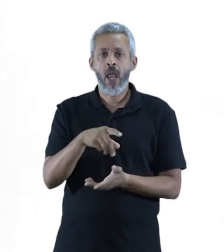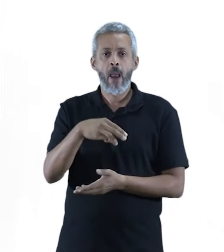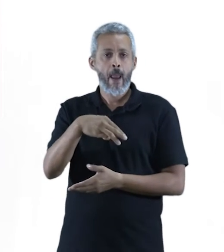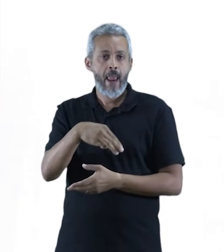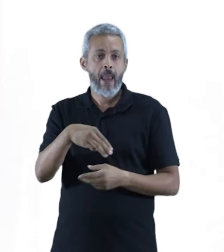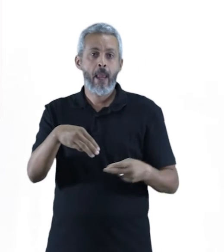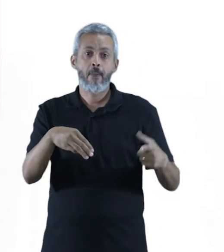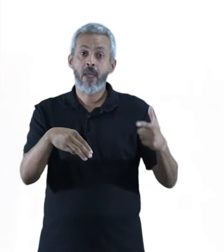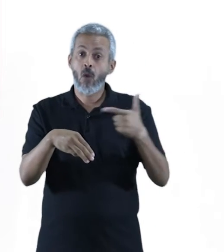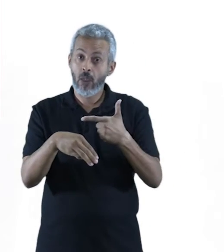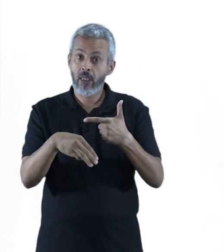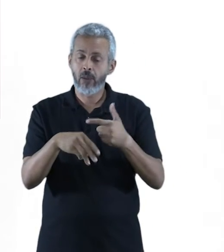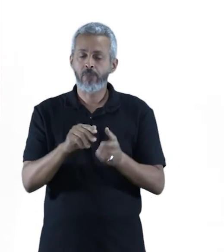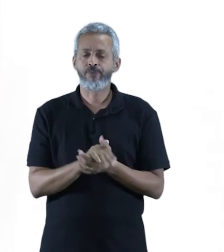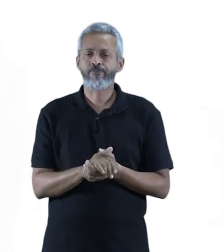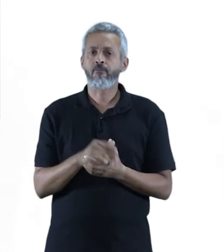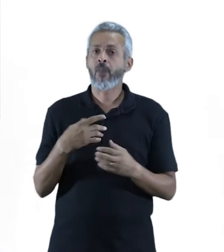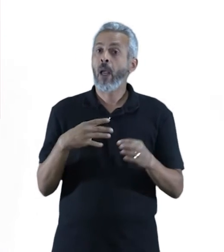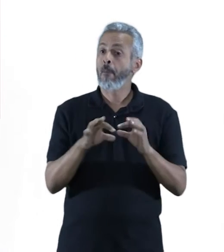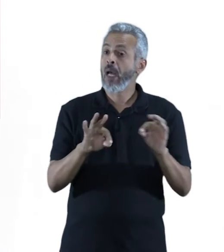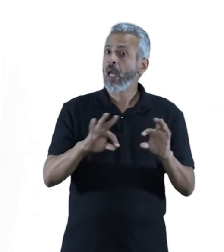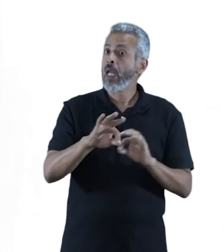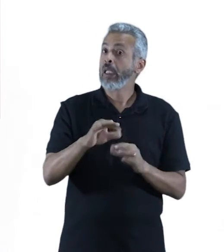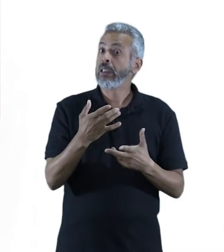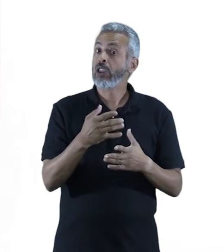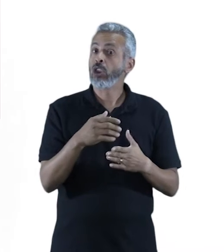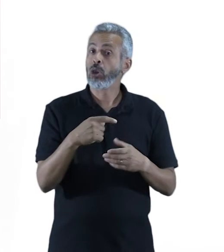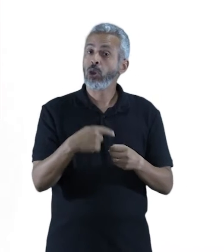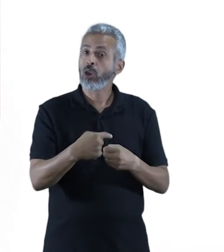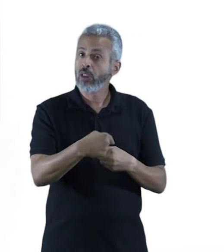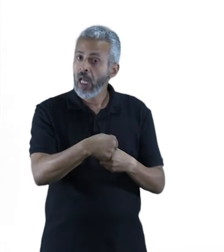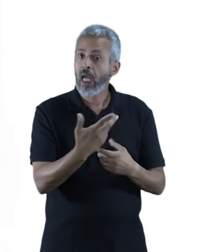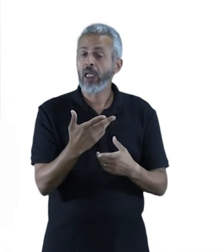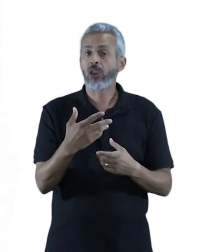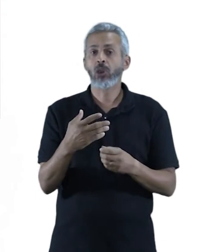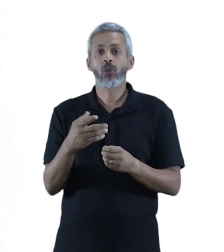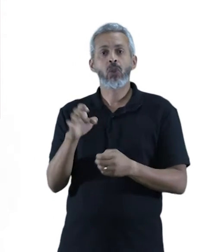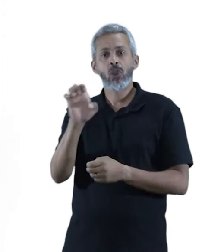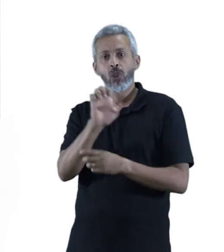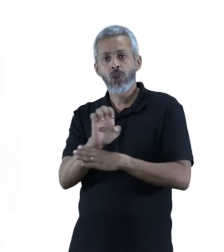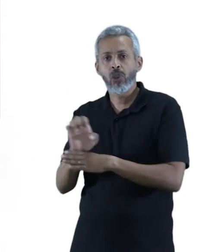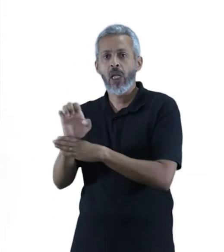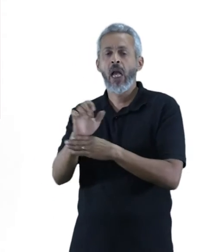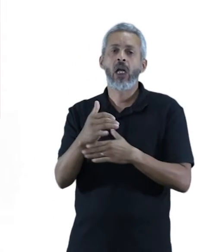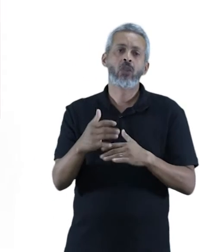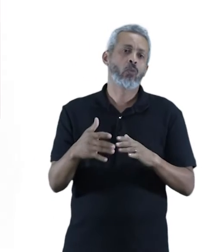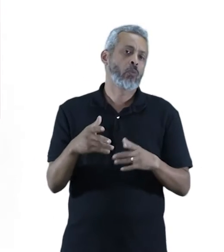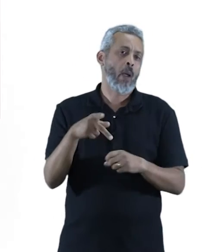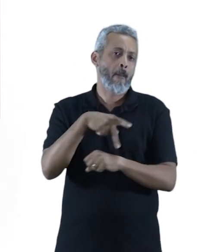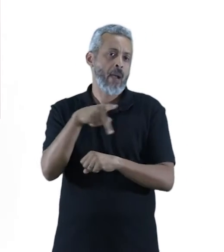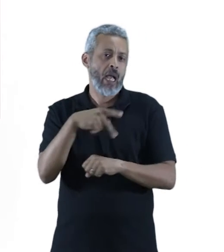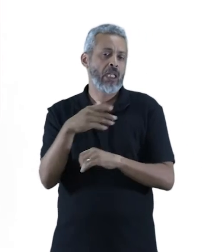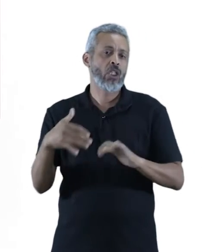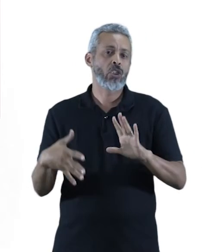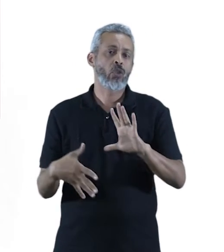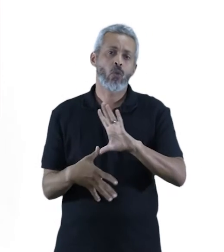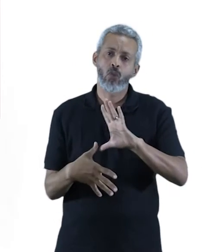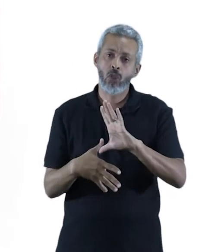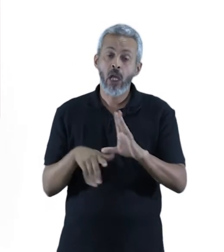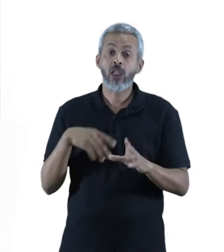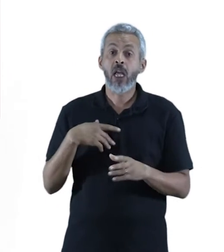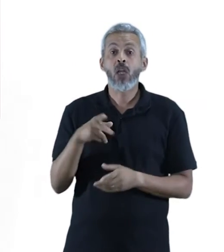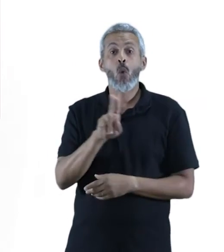quadrado. Para a medição de cidades, estado, países e continentes, costuma-se usar o